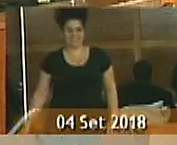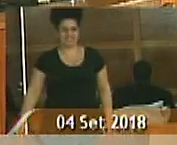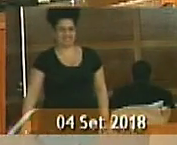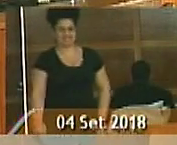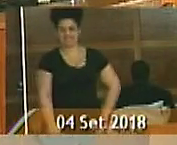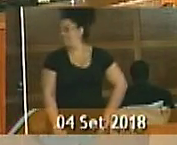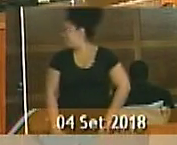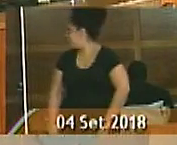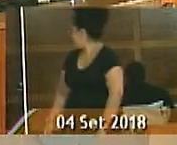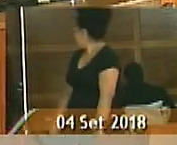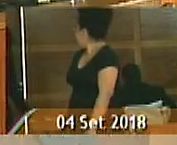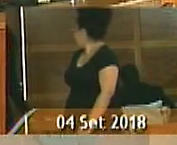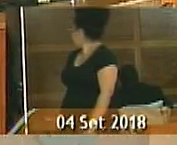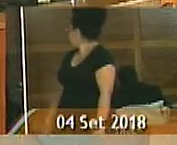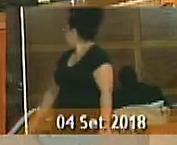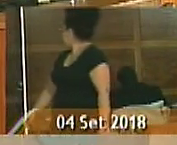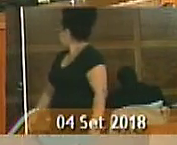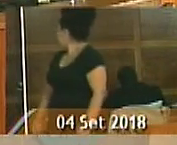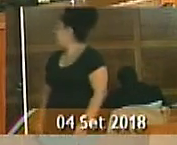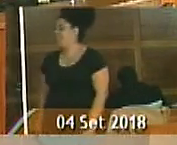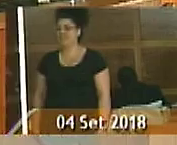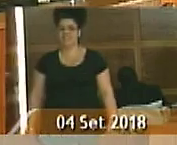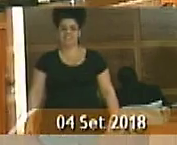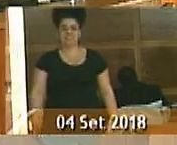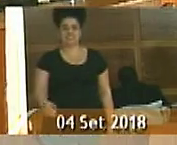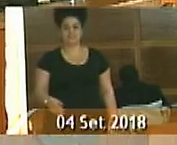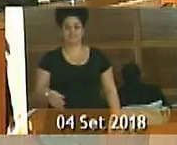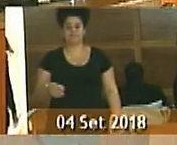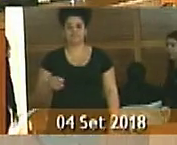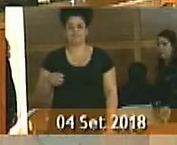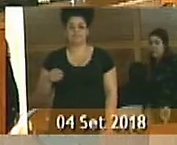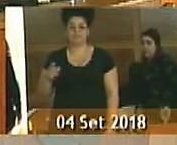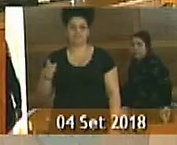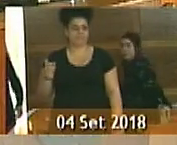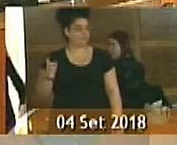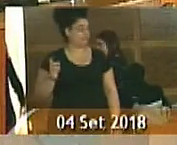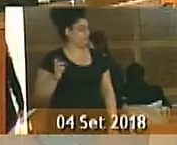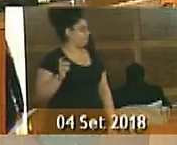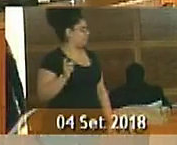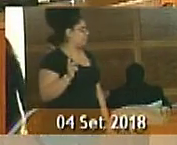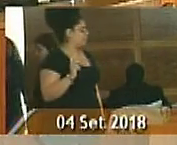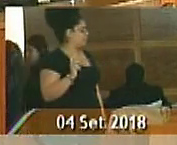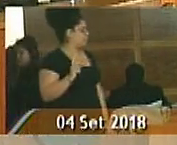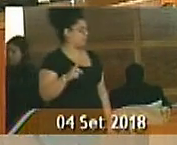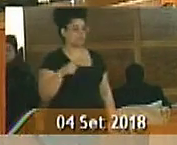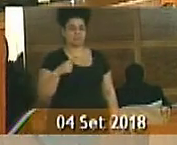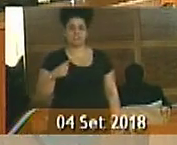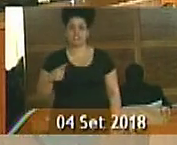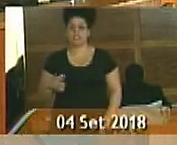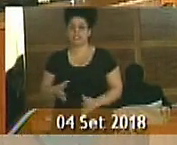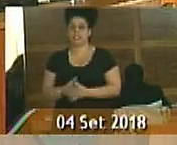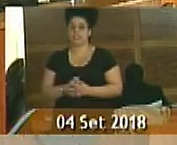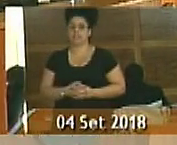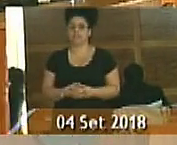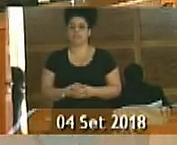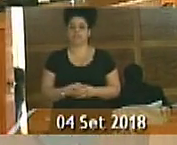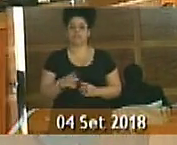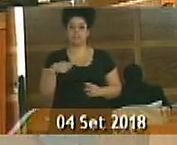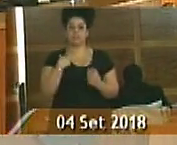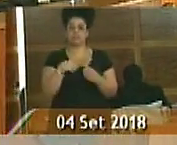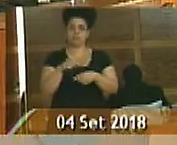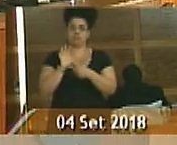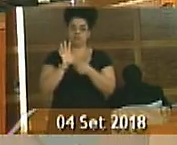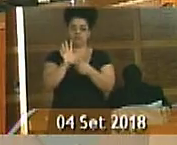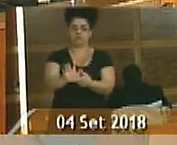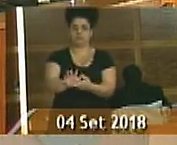não garante a carga. Né? Então, quer dizer, a gente tem que fazer alguma coisa aqui, presidente. A gente tem que ajudar as pessoas que são